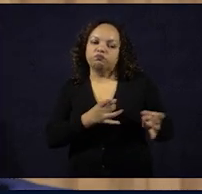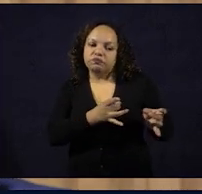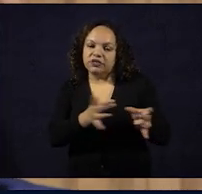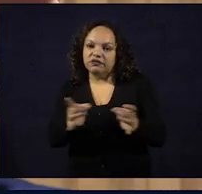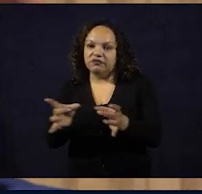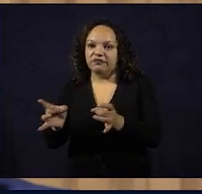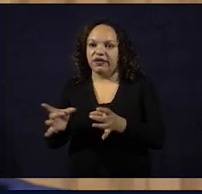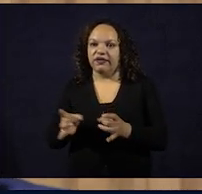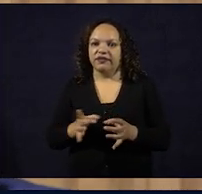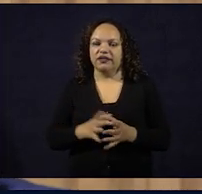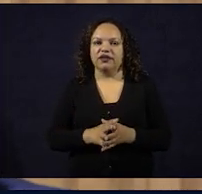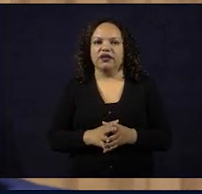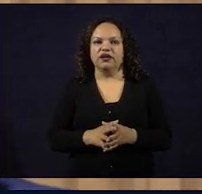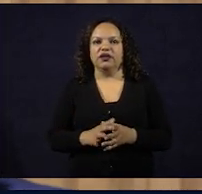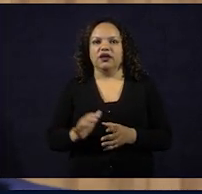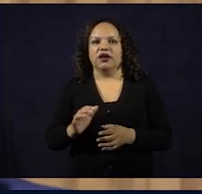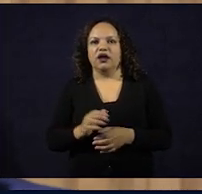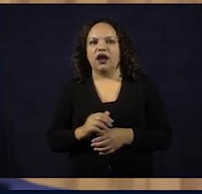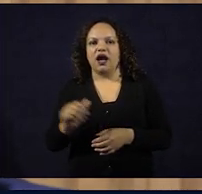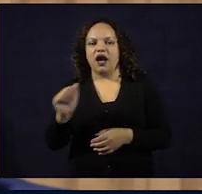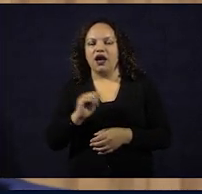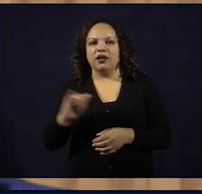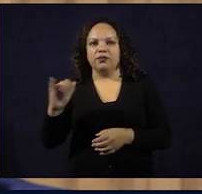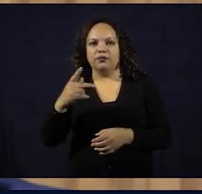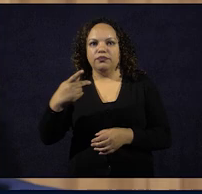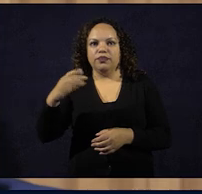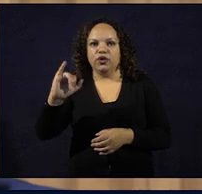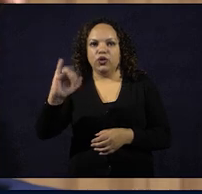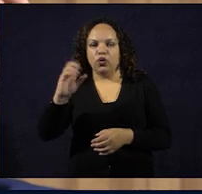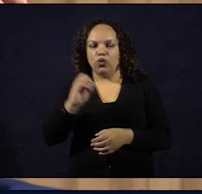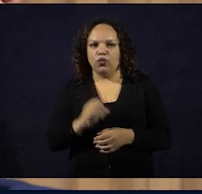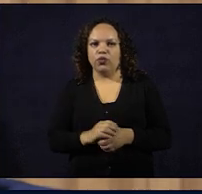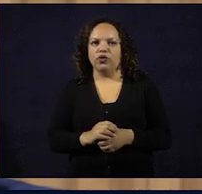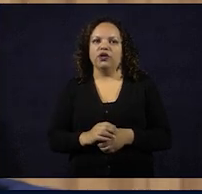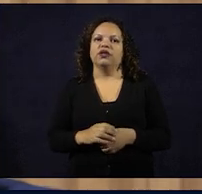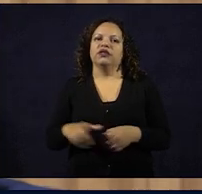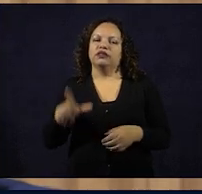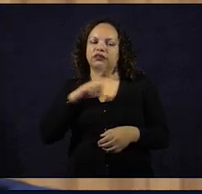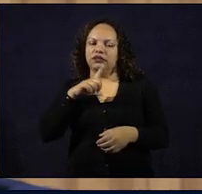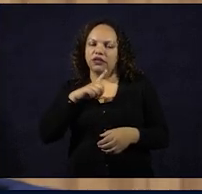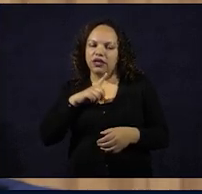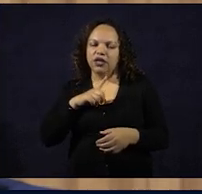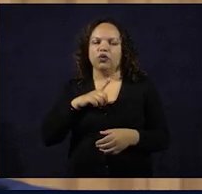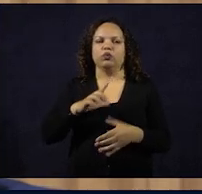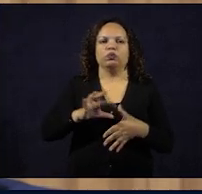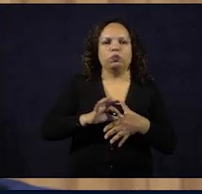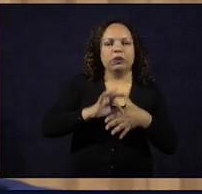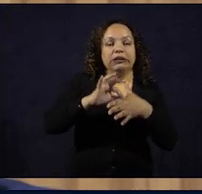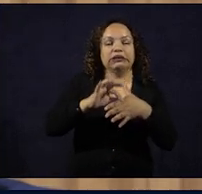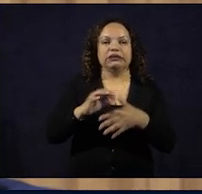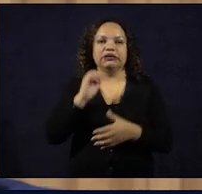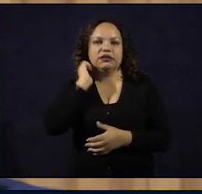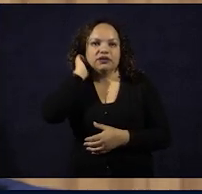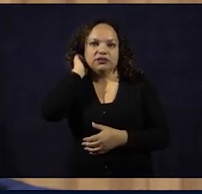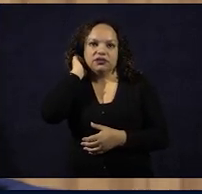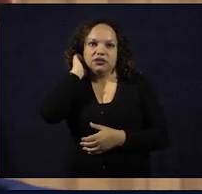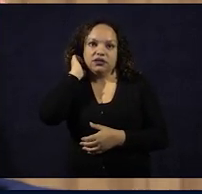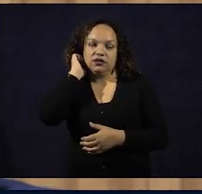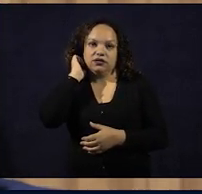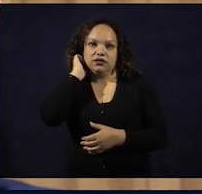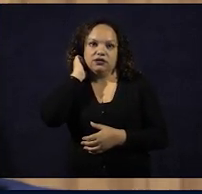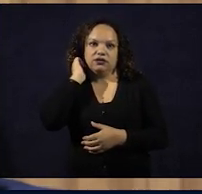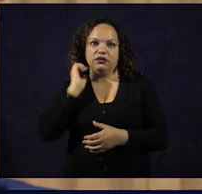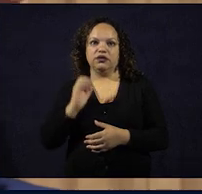listado né Não só é pior mas tem a governança a informação que a gente dá deu aumentou